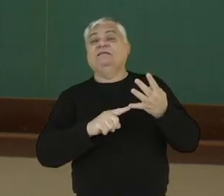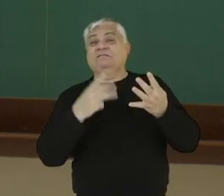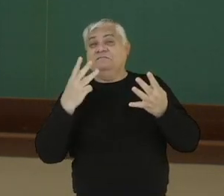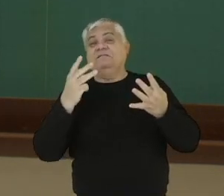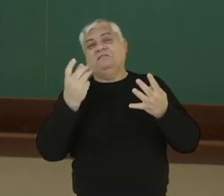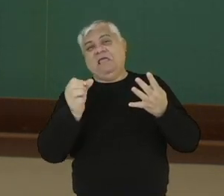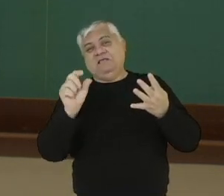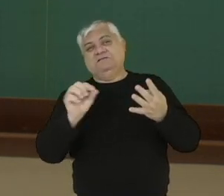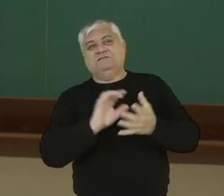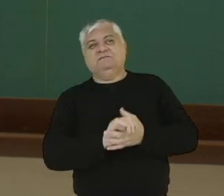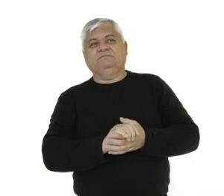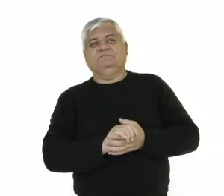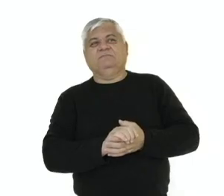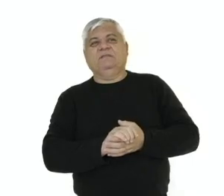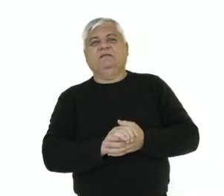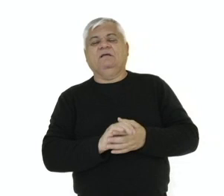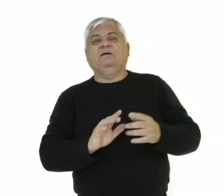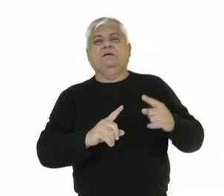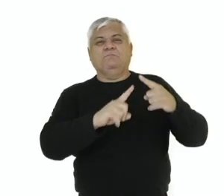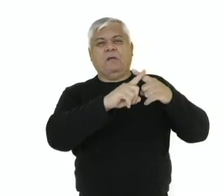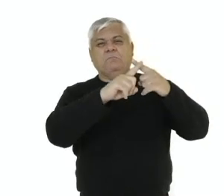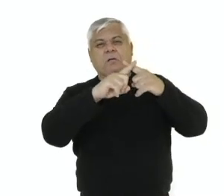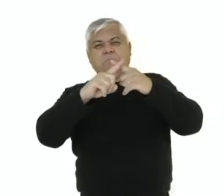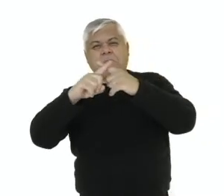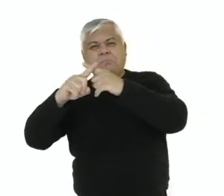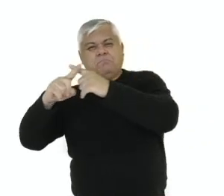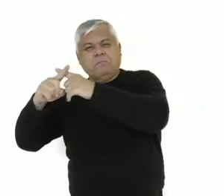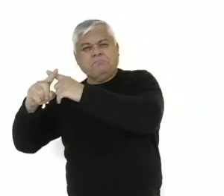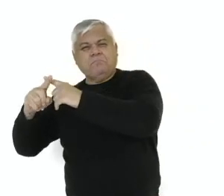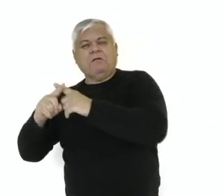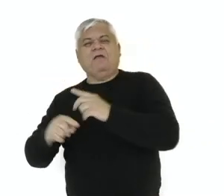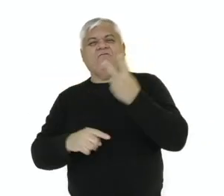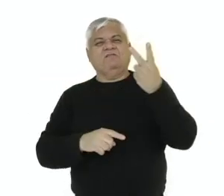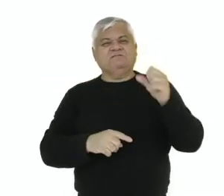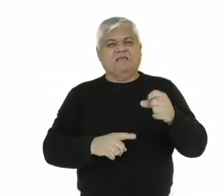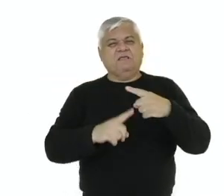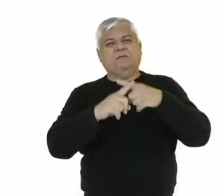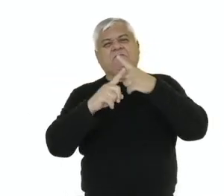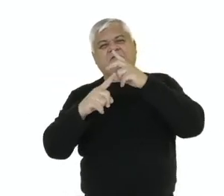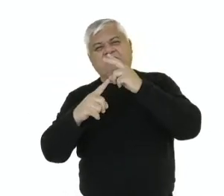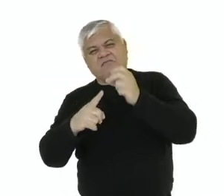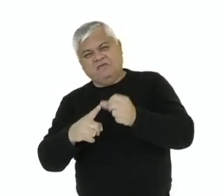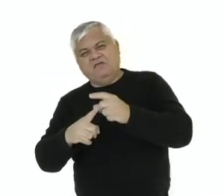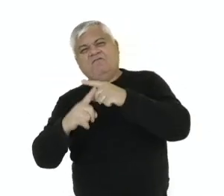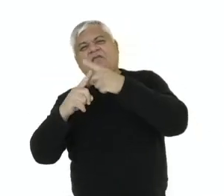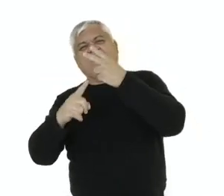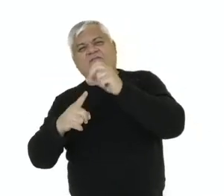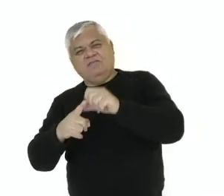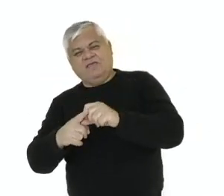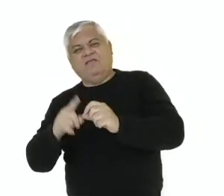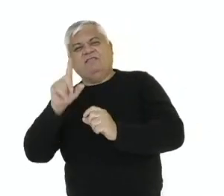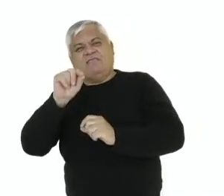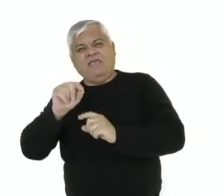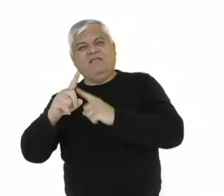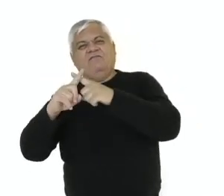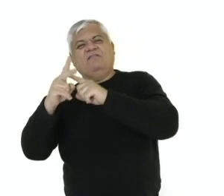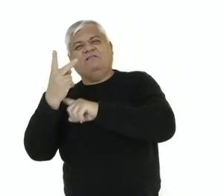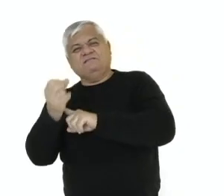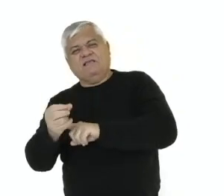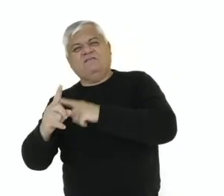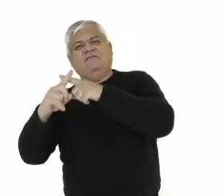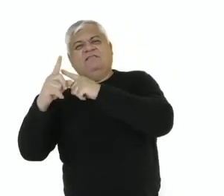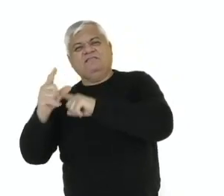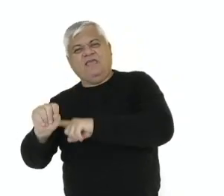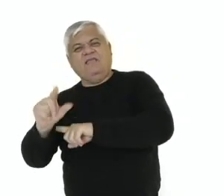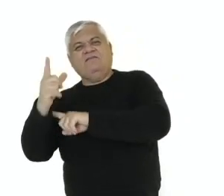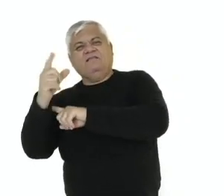Certo? Fazendo essa multiplicação, 26 vezes 26 vezes 26 vezes 10 vezes 26 vezes